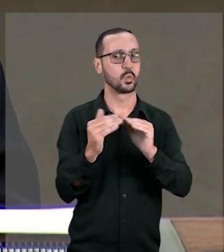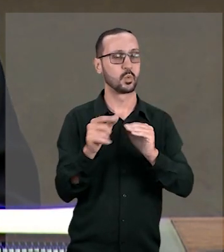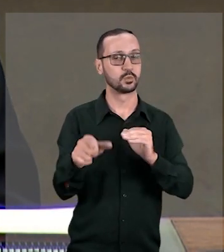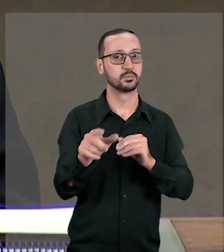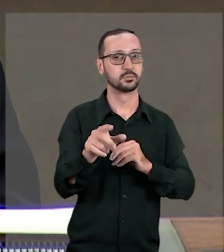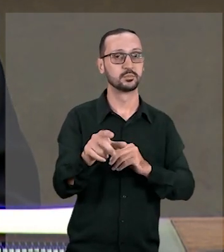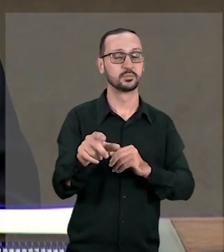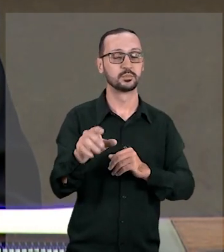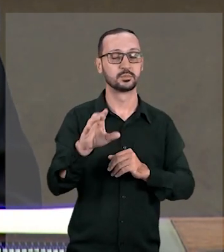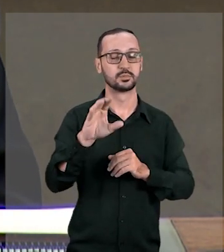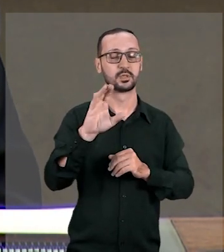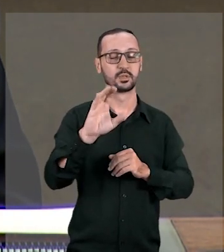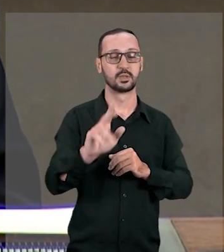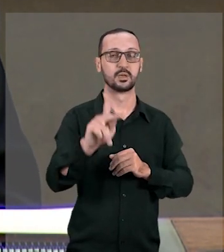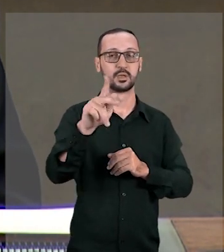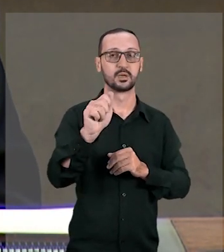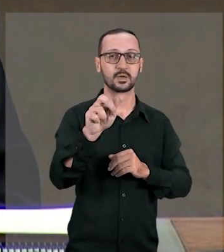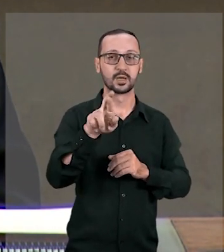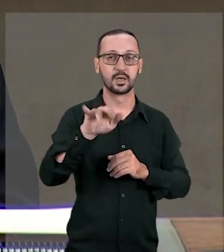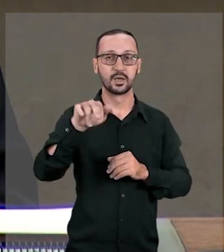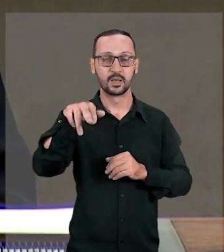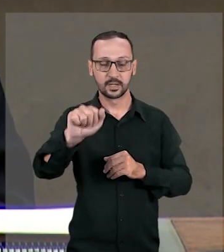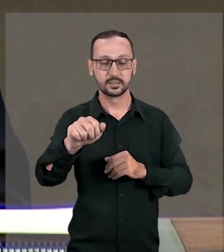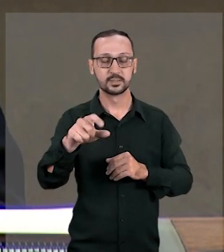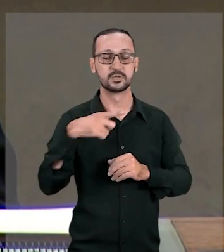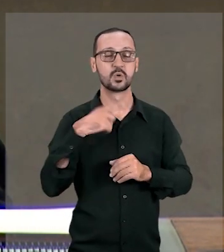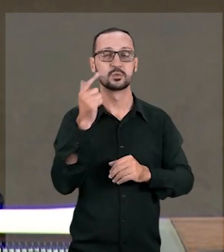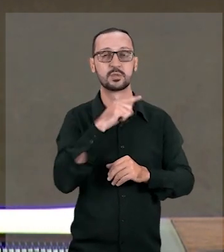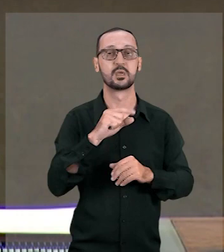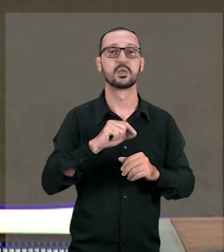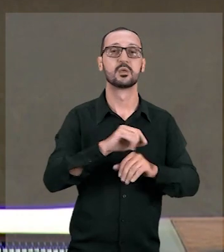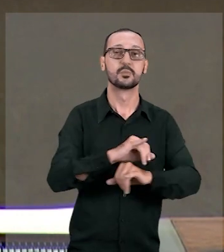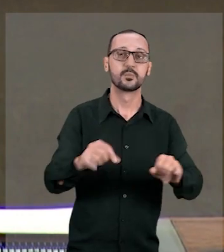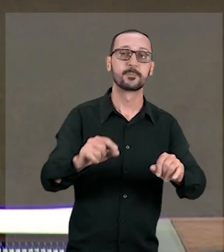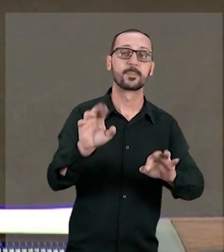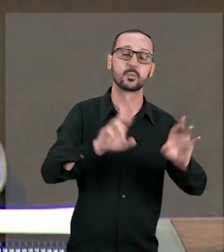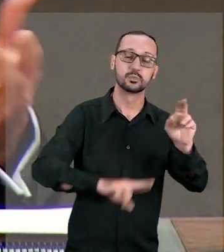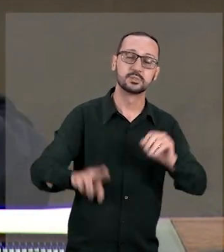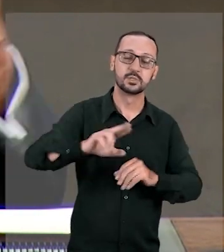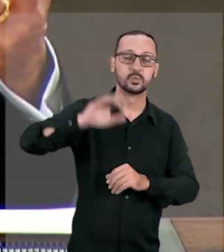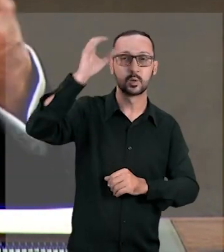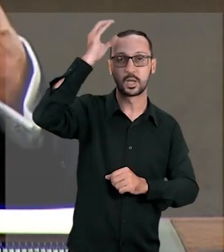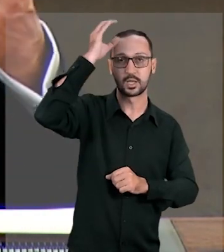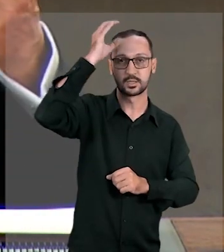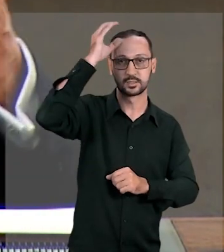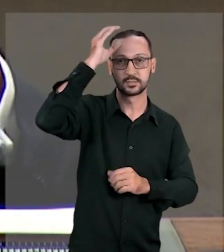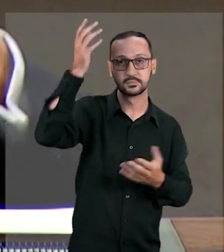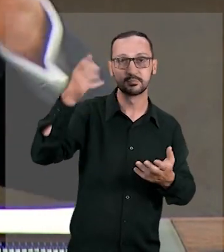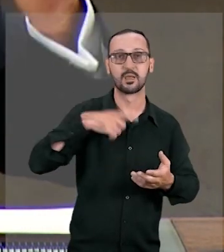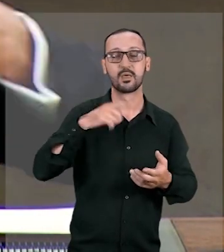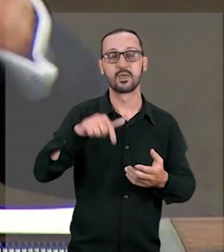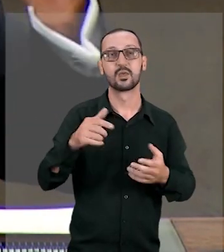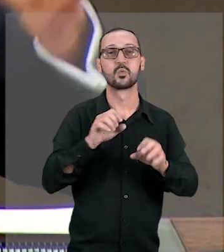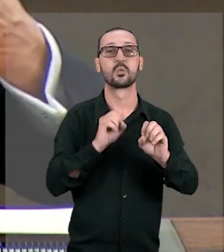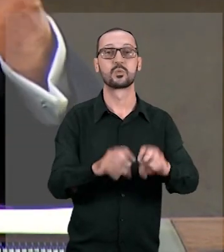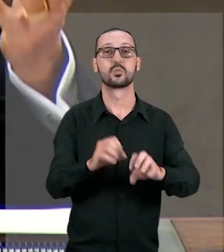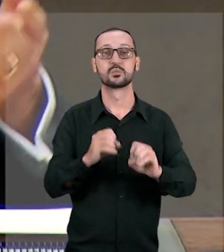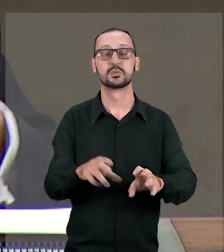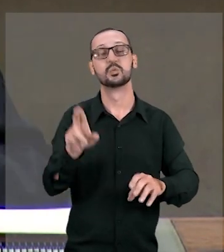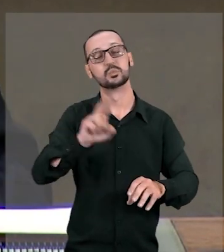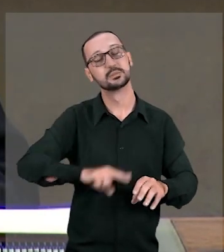Karina Cufa, a gente tem que combater isso com conscientização e com meios, com educação e com